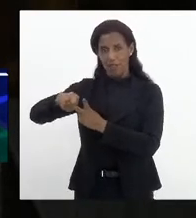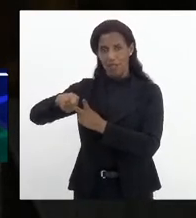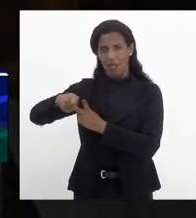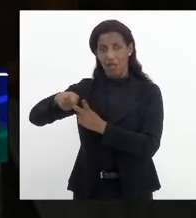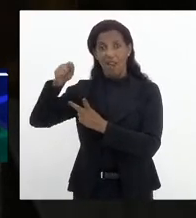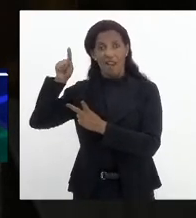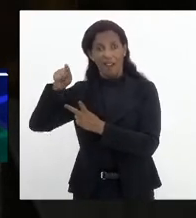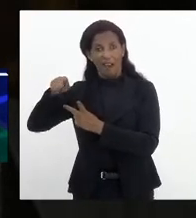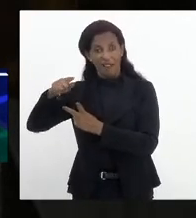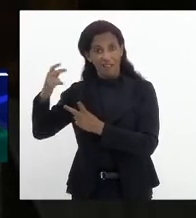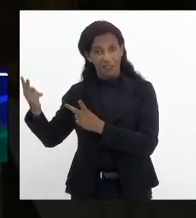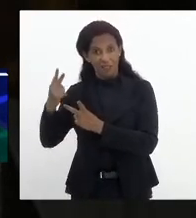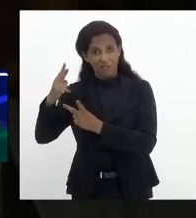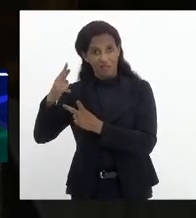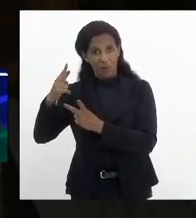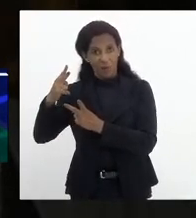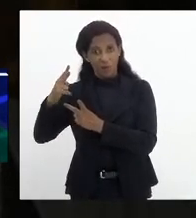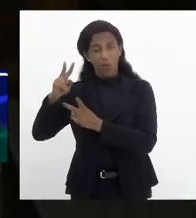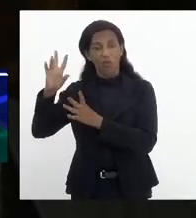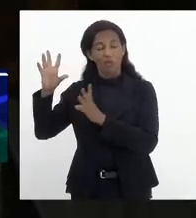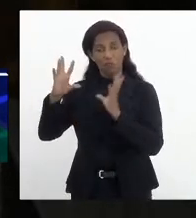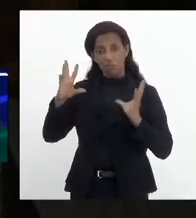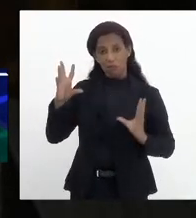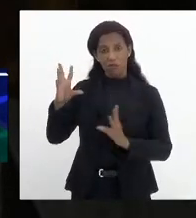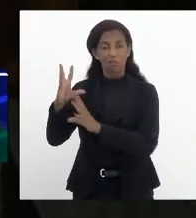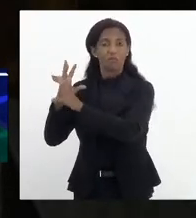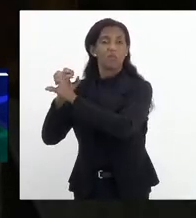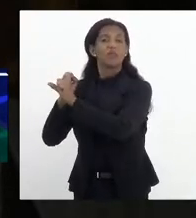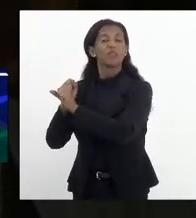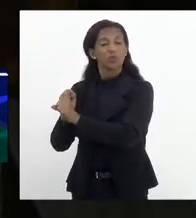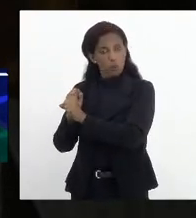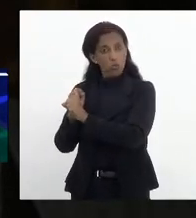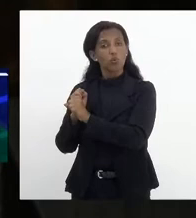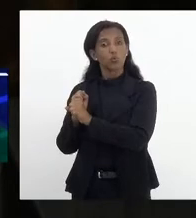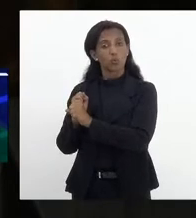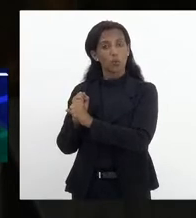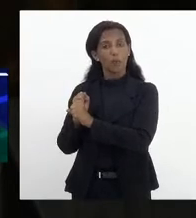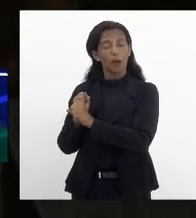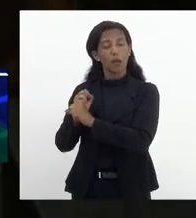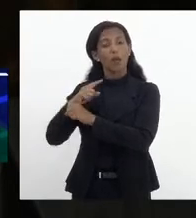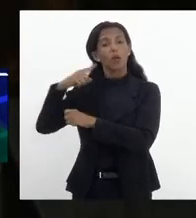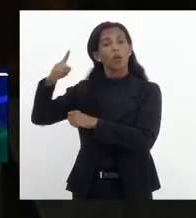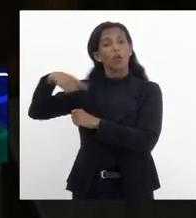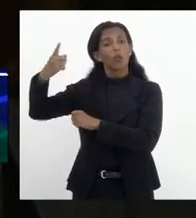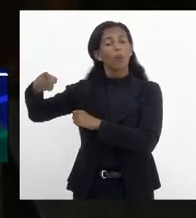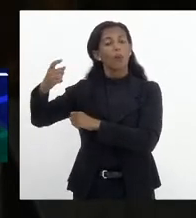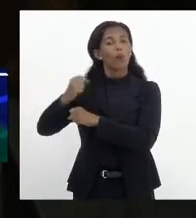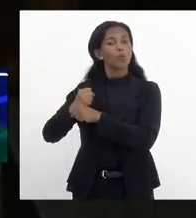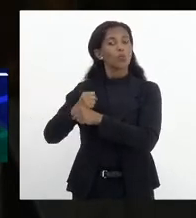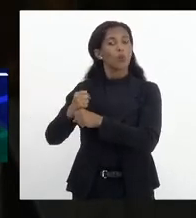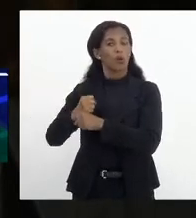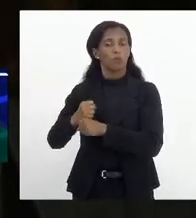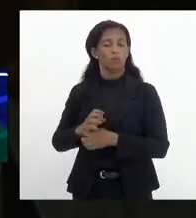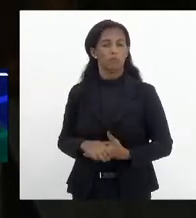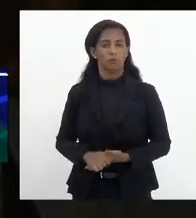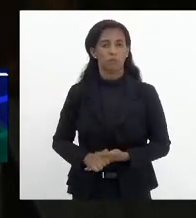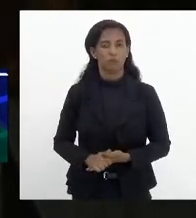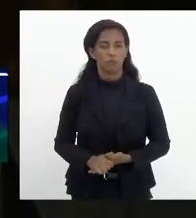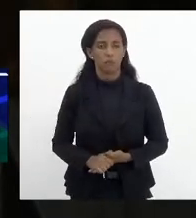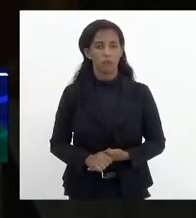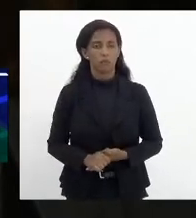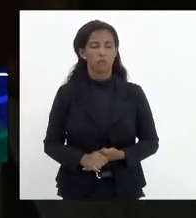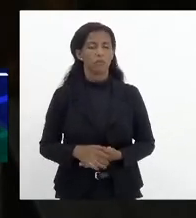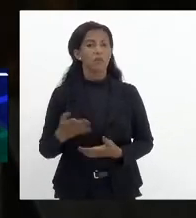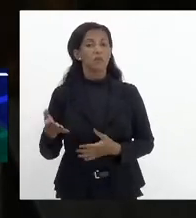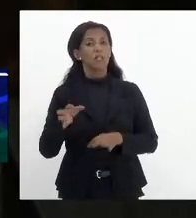que ser incorporado à despesa do ano, desse ano seguinte. Então,